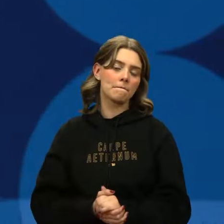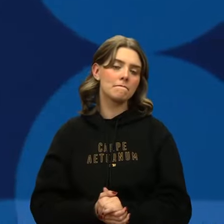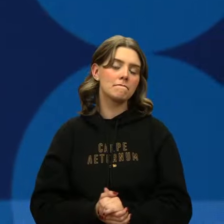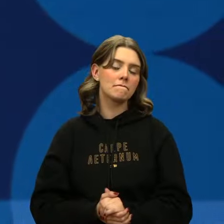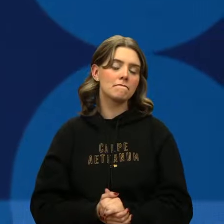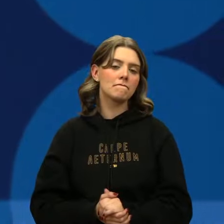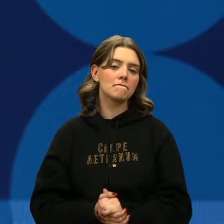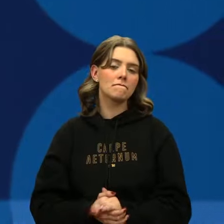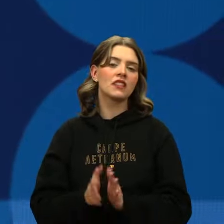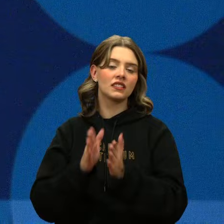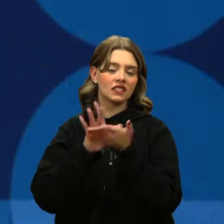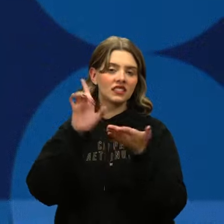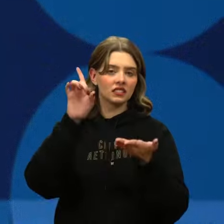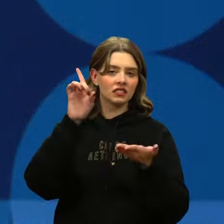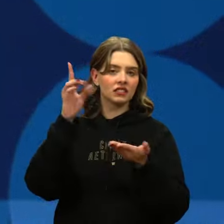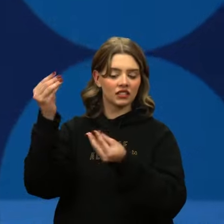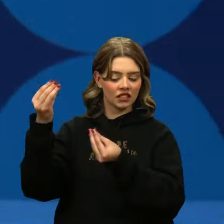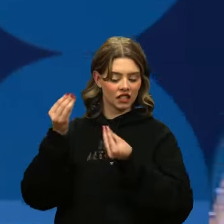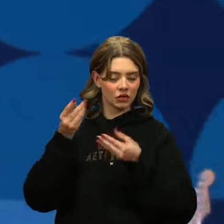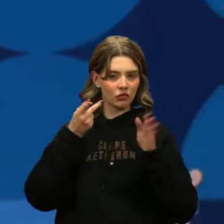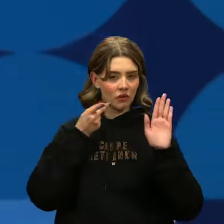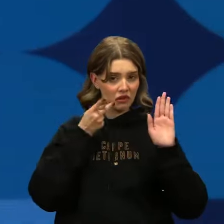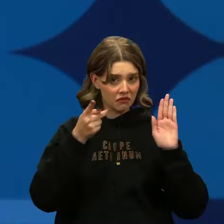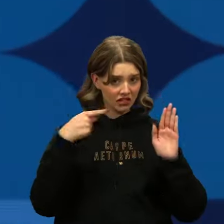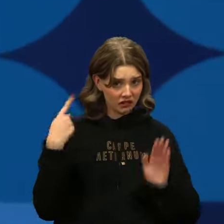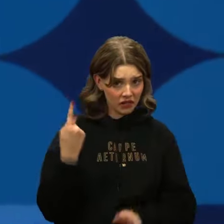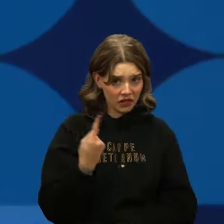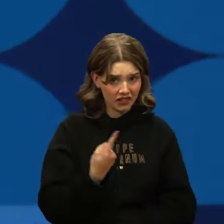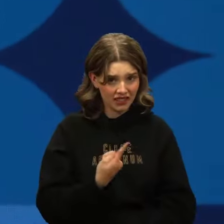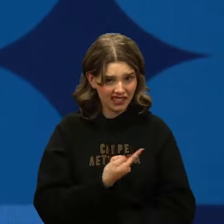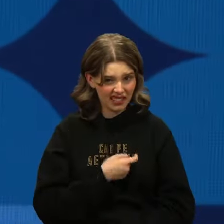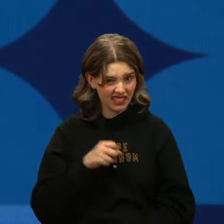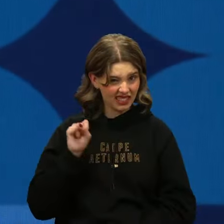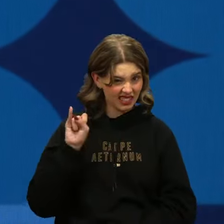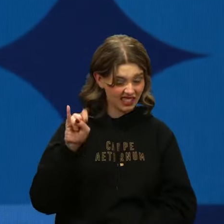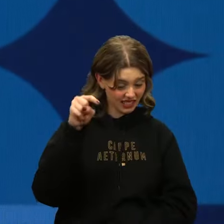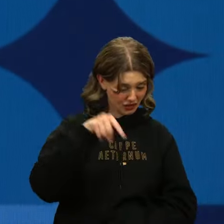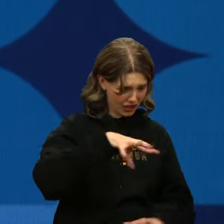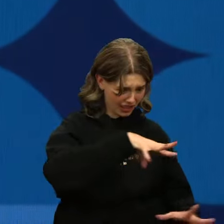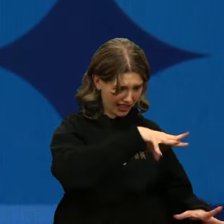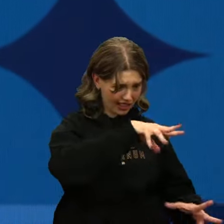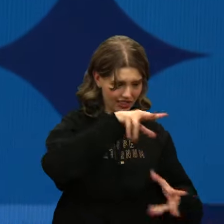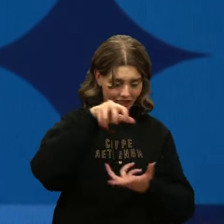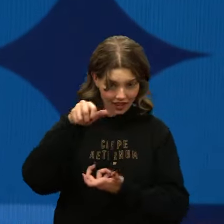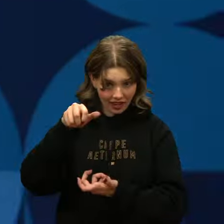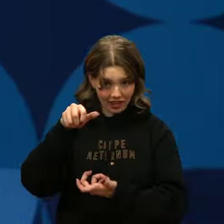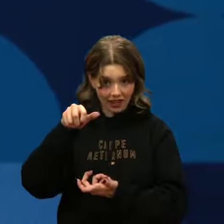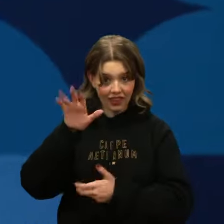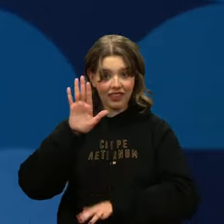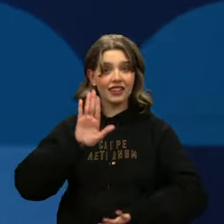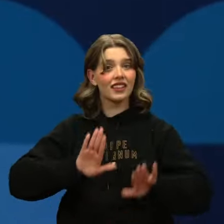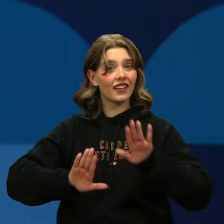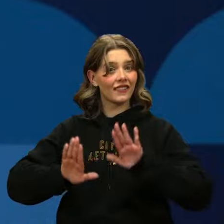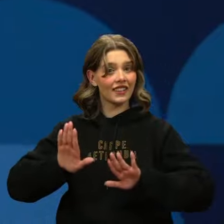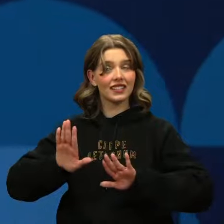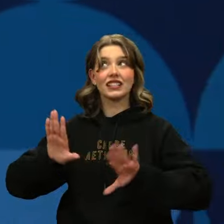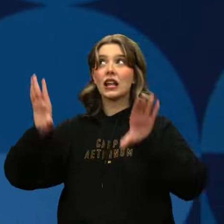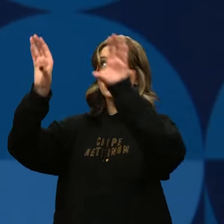esse texto traz uma promessa que, se não aqui nessa terra, talvez lá na